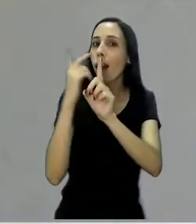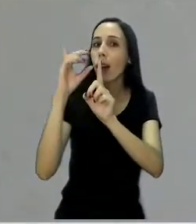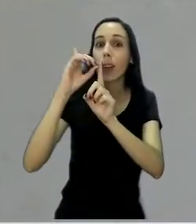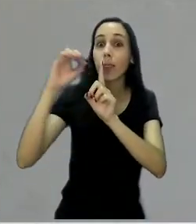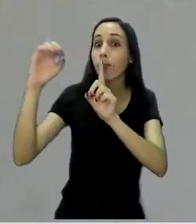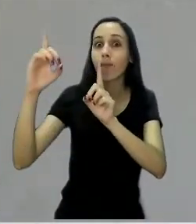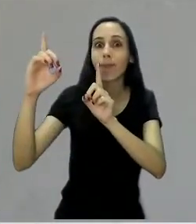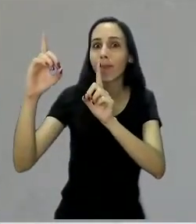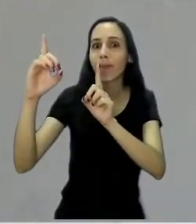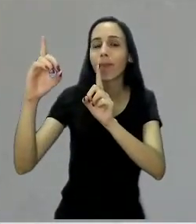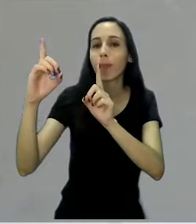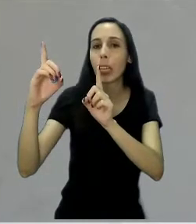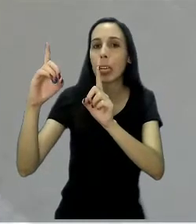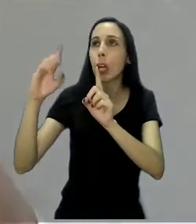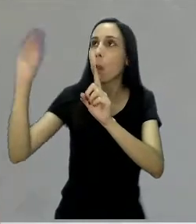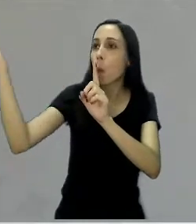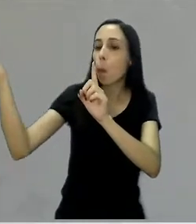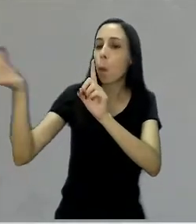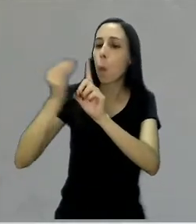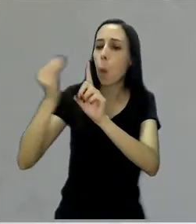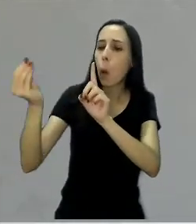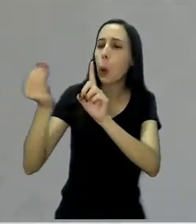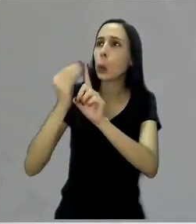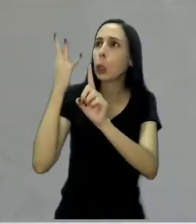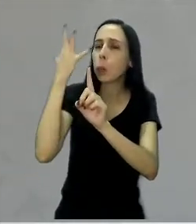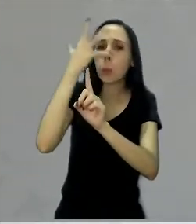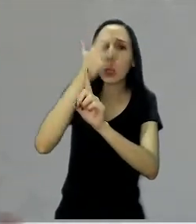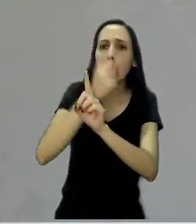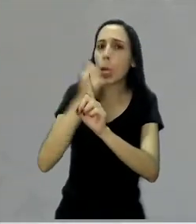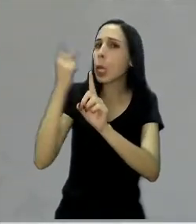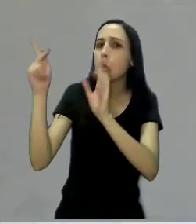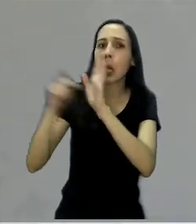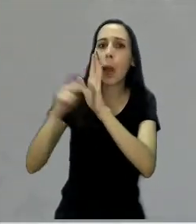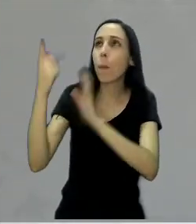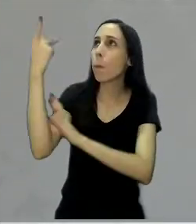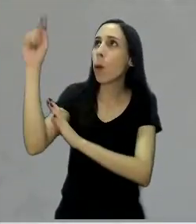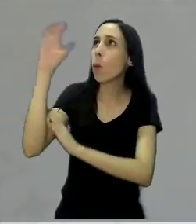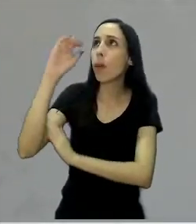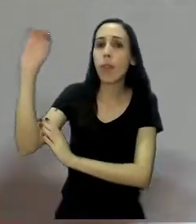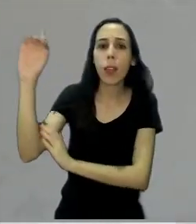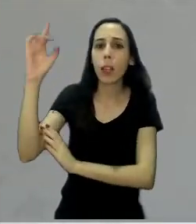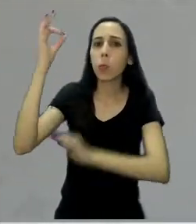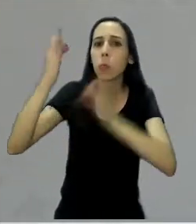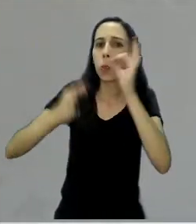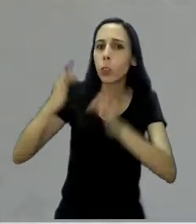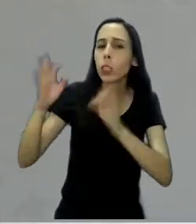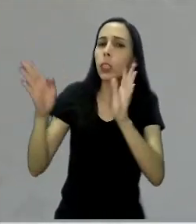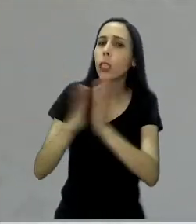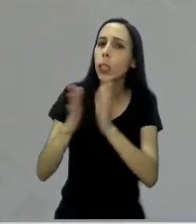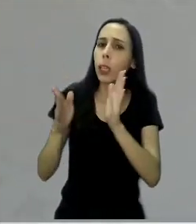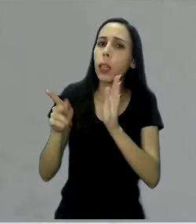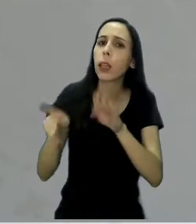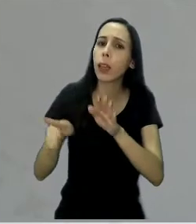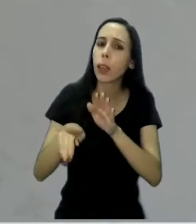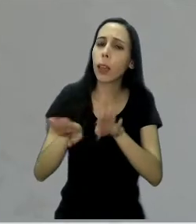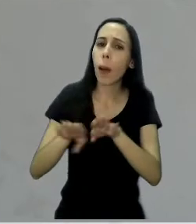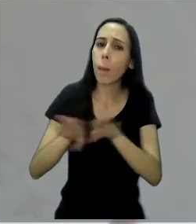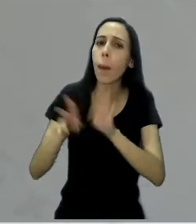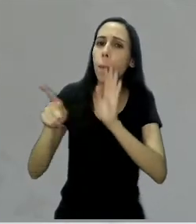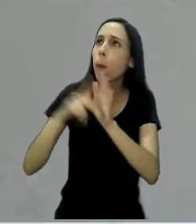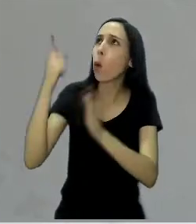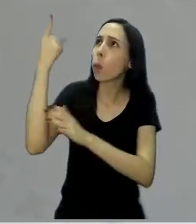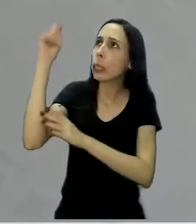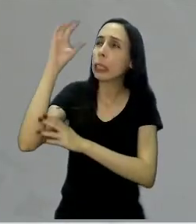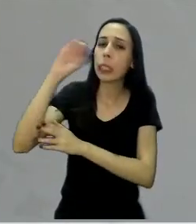semelhança, Ele colocou a sua verdade, a sua justiça, a sua beleza em nós. Só que Ele nos deu liberdade. E